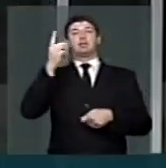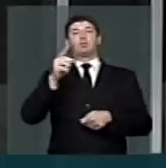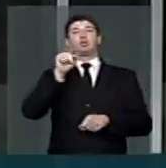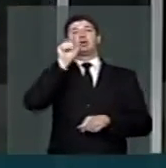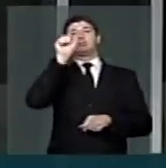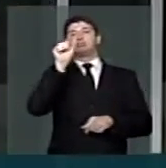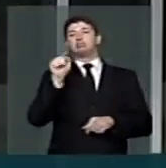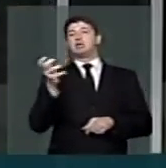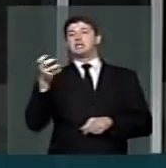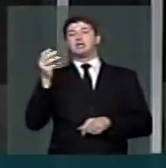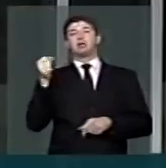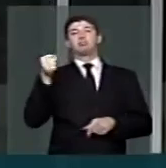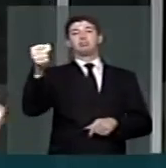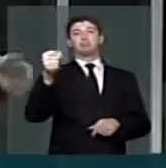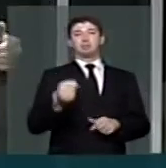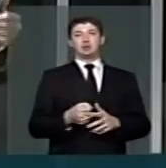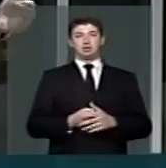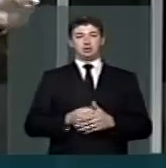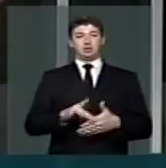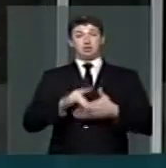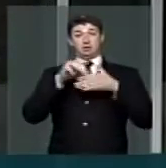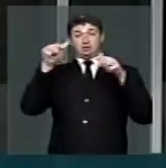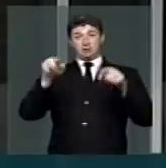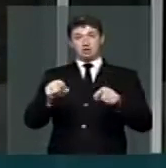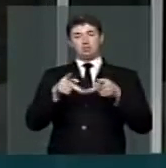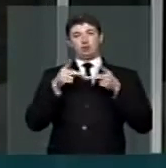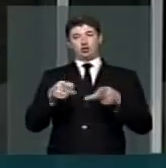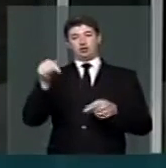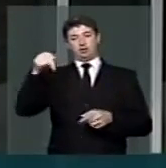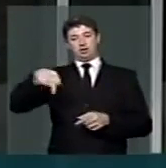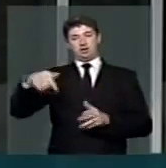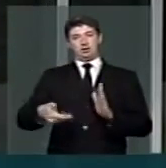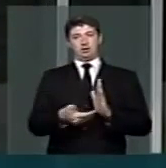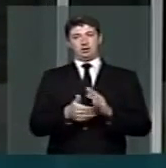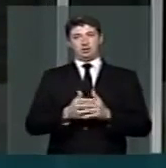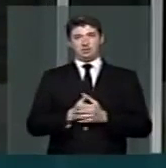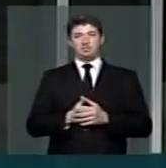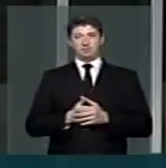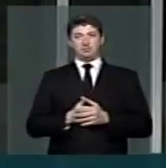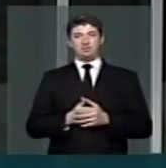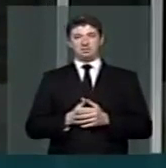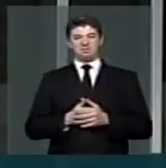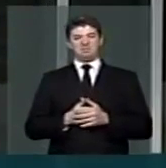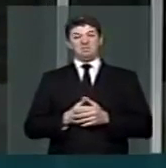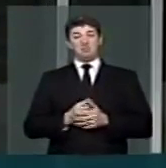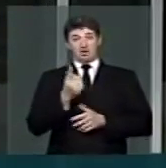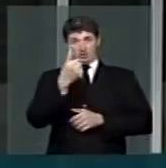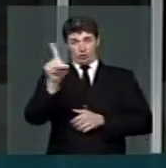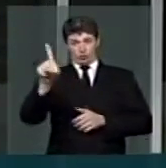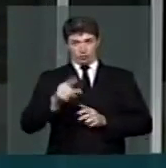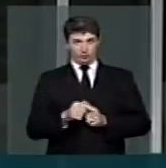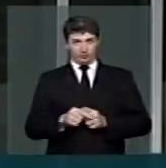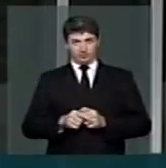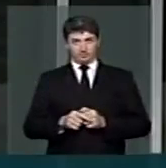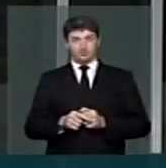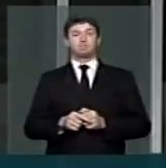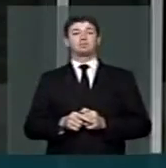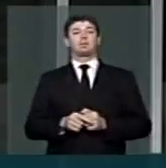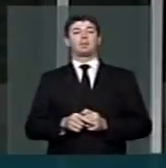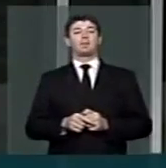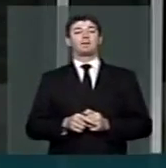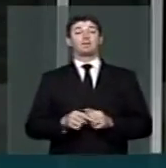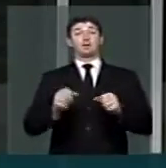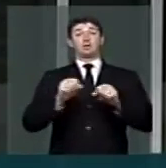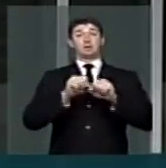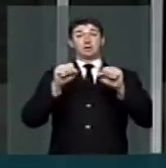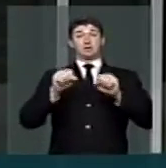deputada que ele quer representando este programa aqui no parlamento. E por fim, presidente, o